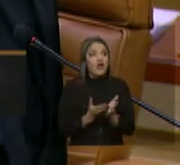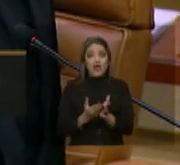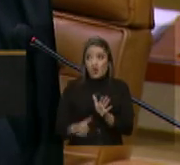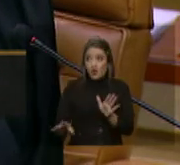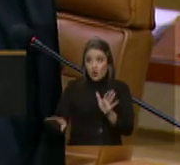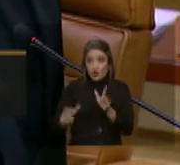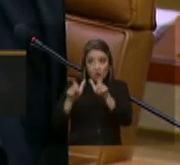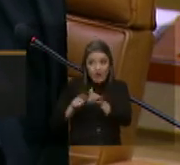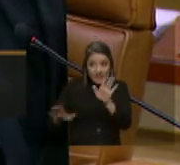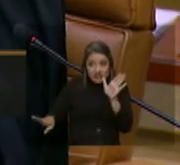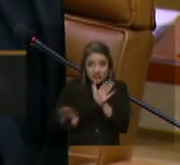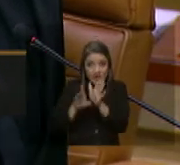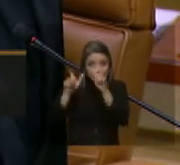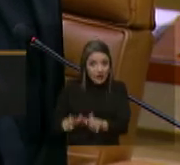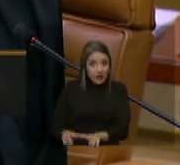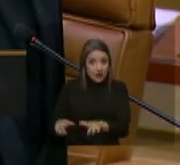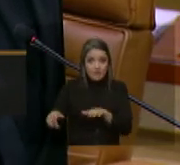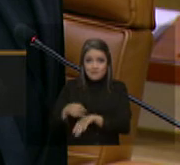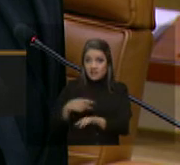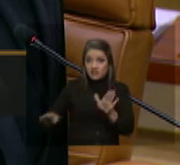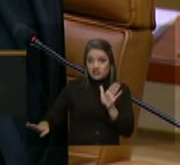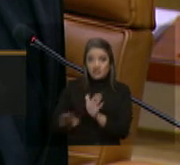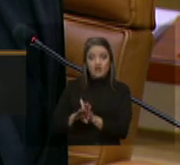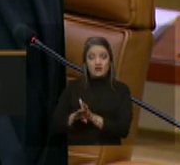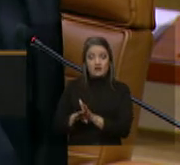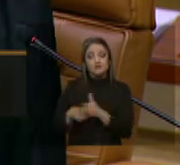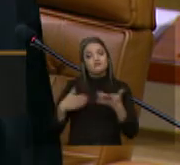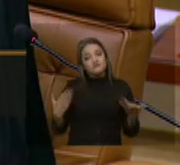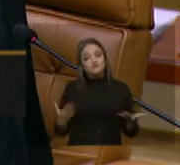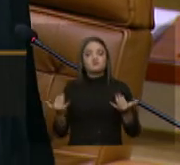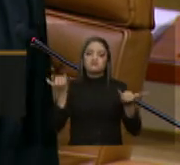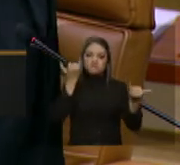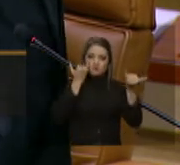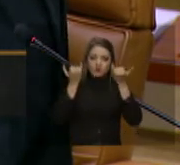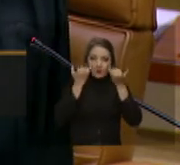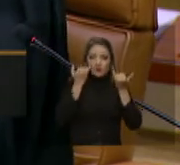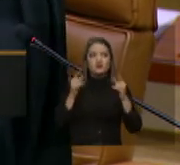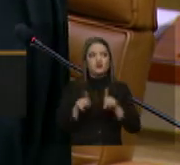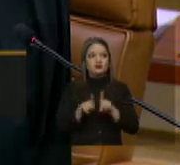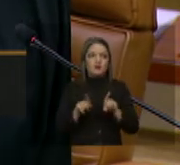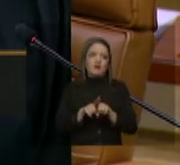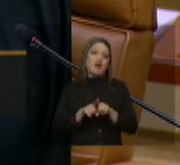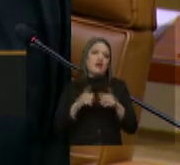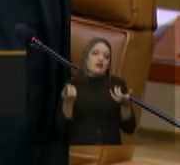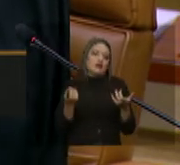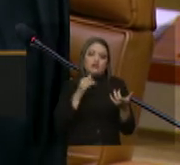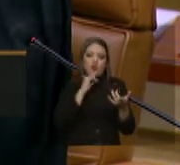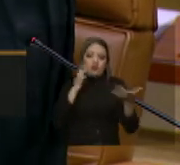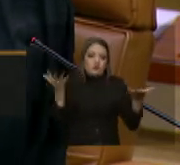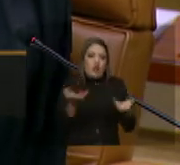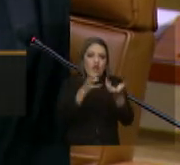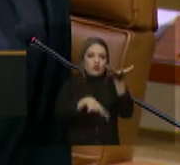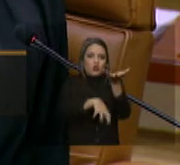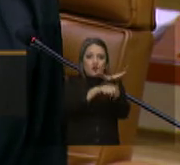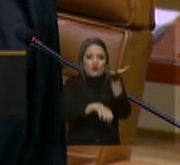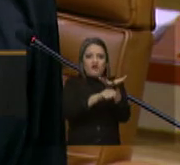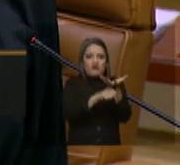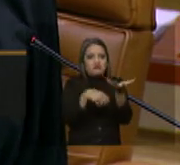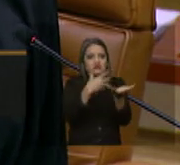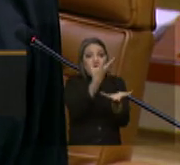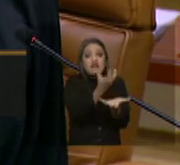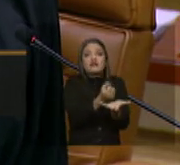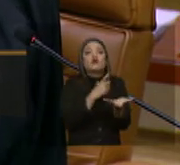em que Pese a nuvem está resguardada em outro lugar o provedor as informações estão correndo no